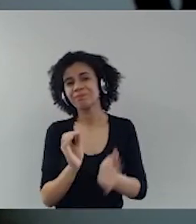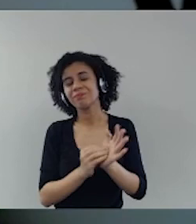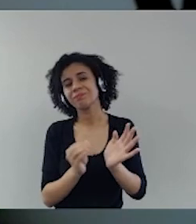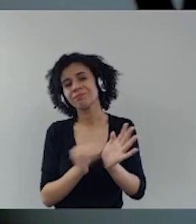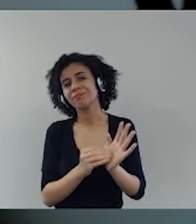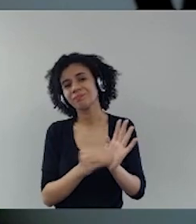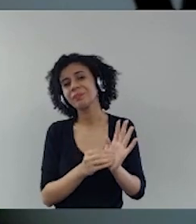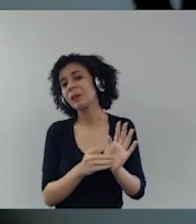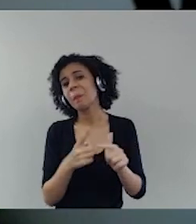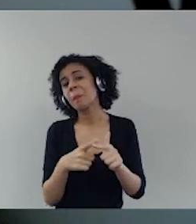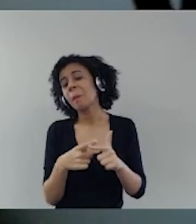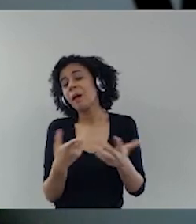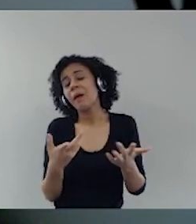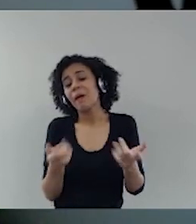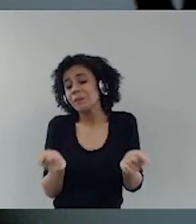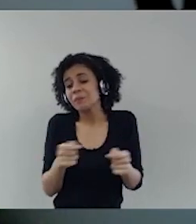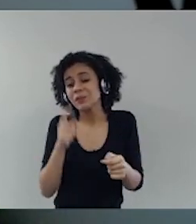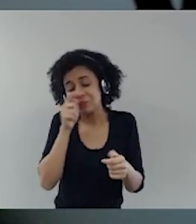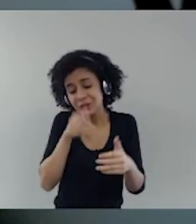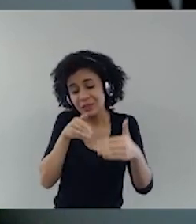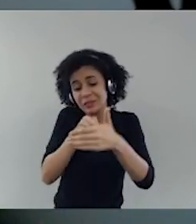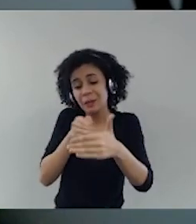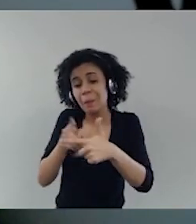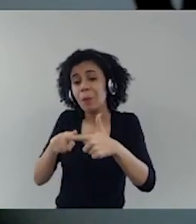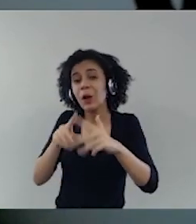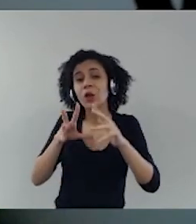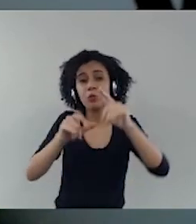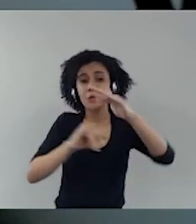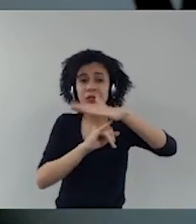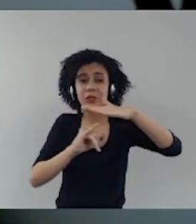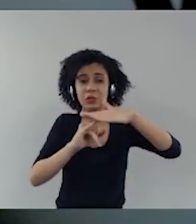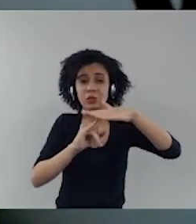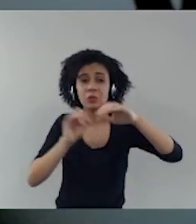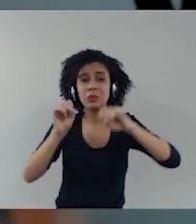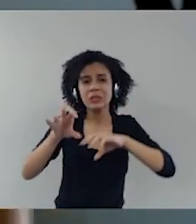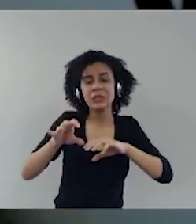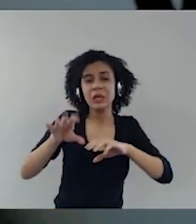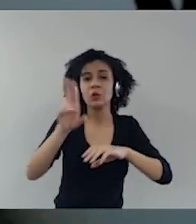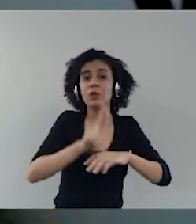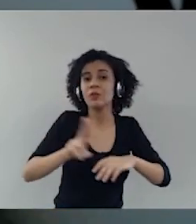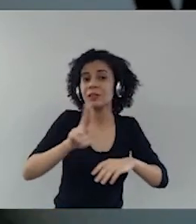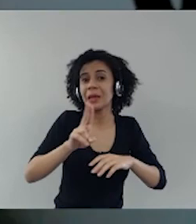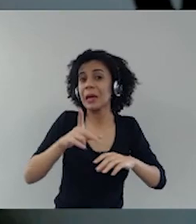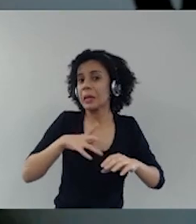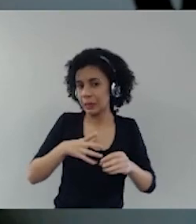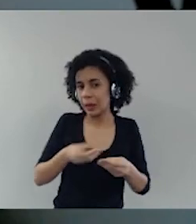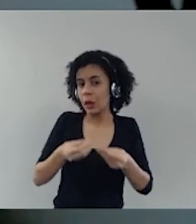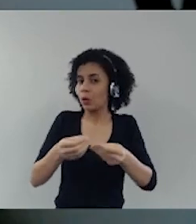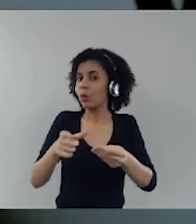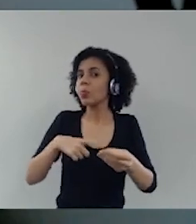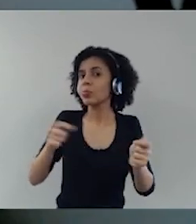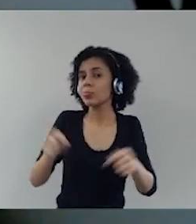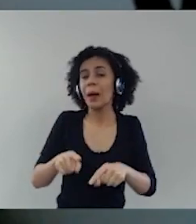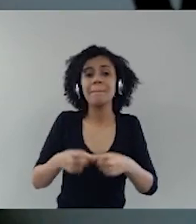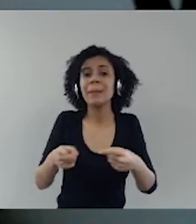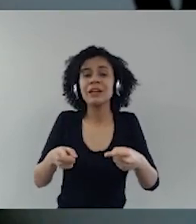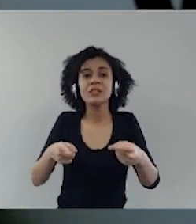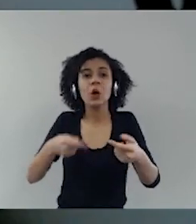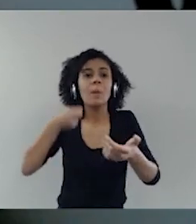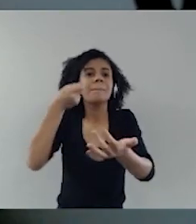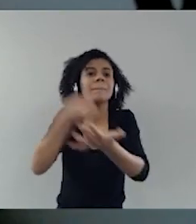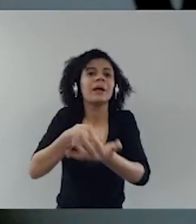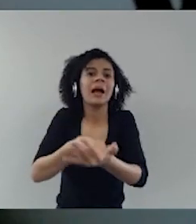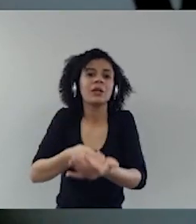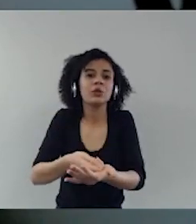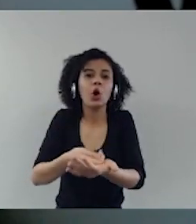assim isso não é possível, porque nem todas as instituições de ensino têm a disciplina, oferecem, e as que oferecem, nem todas